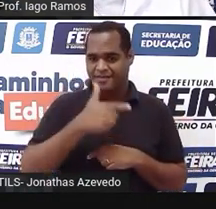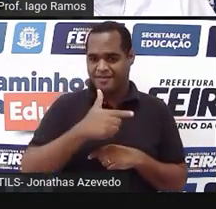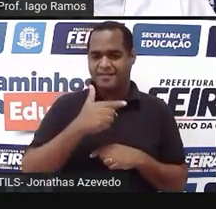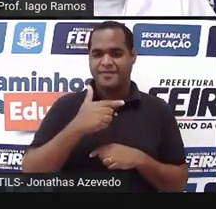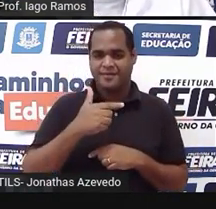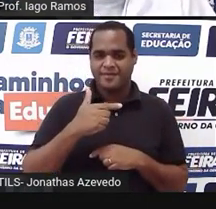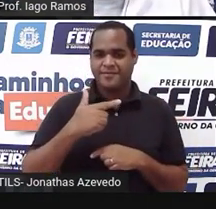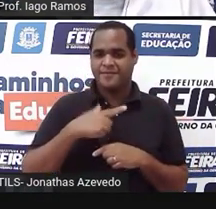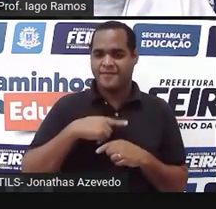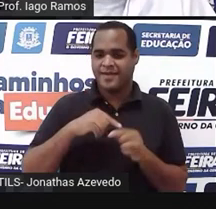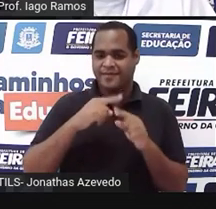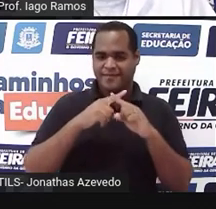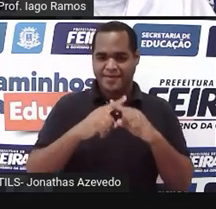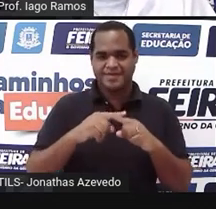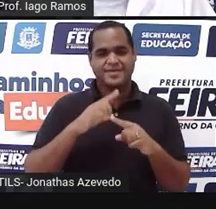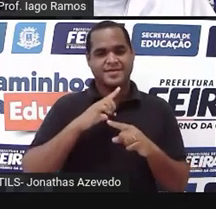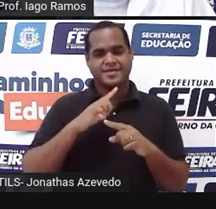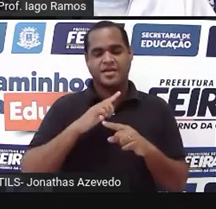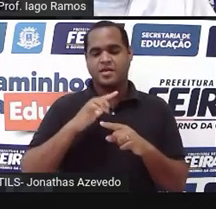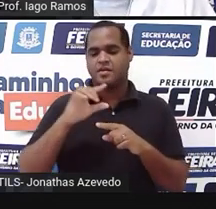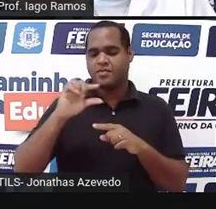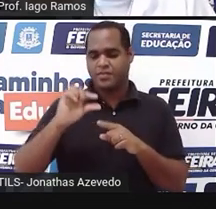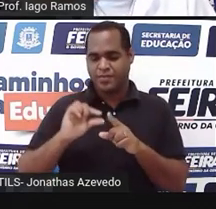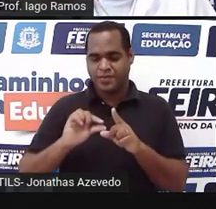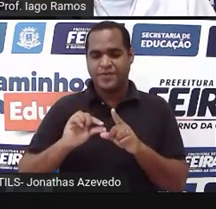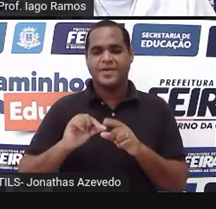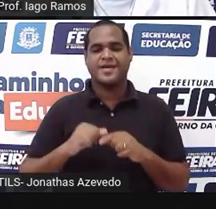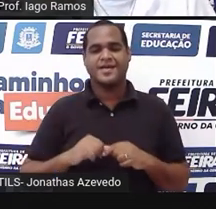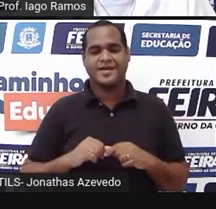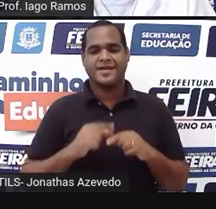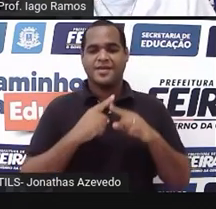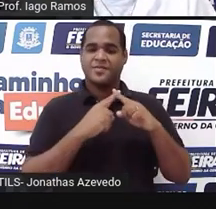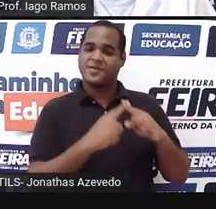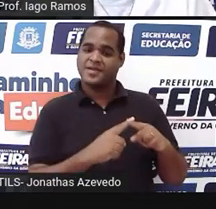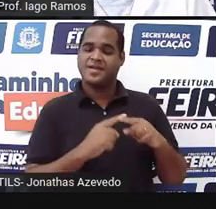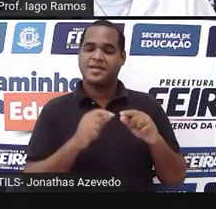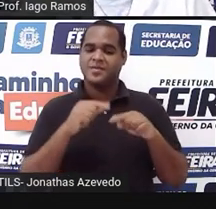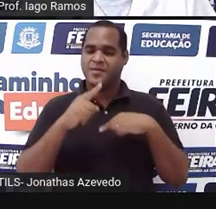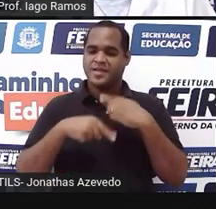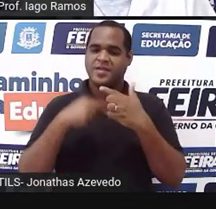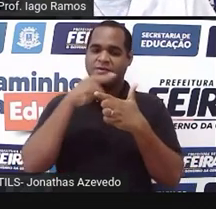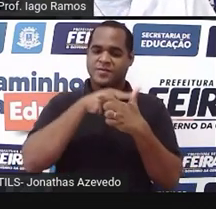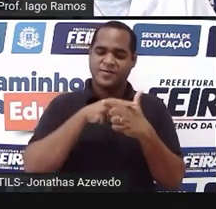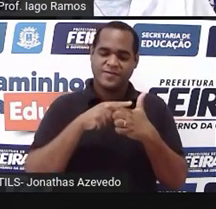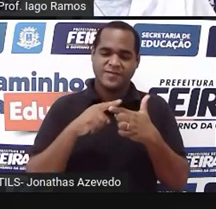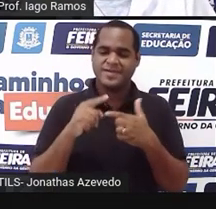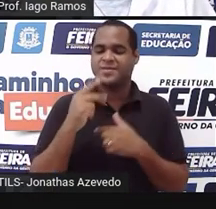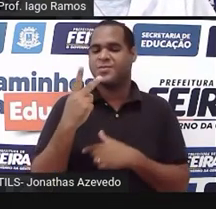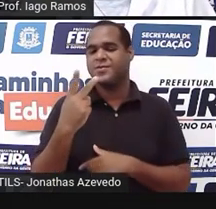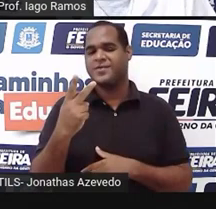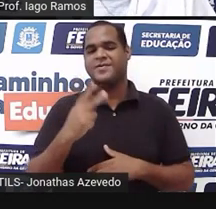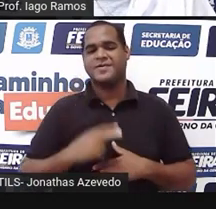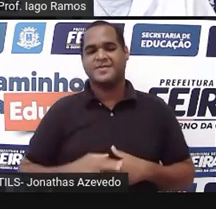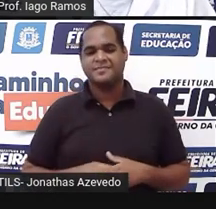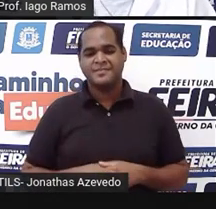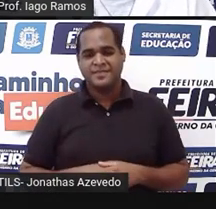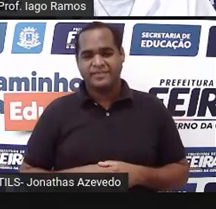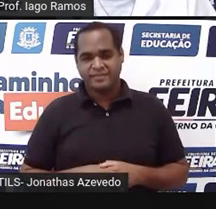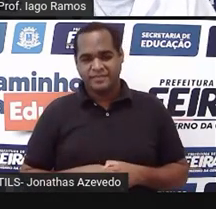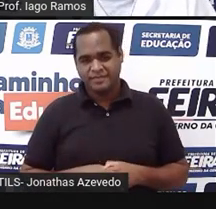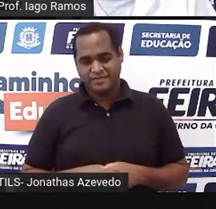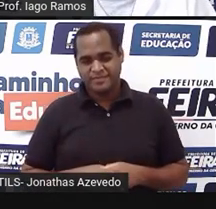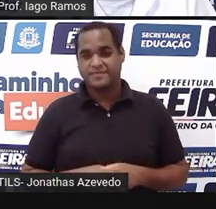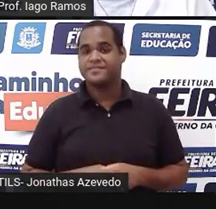diagonal ó as medidas delas né multiplicados Depois é só dividir por